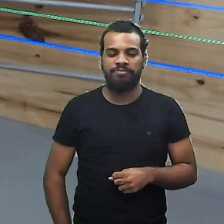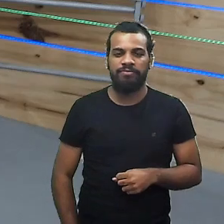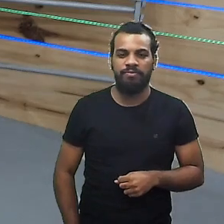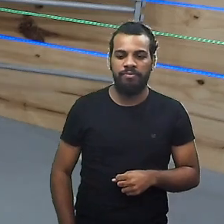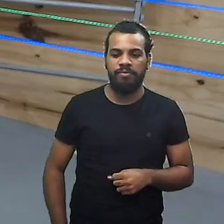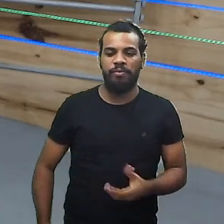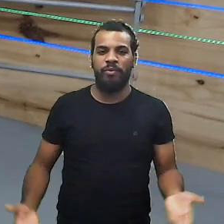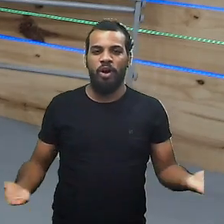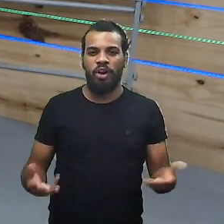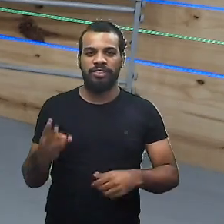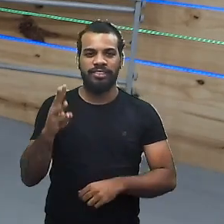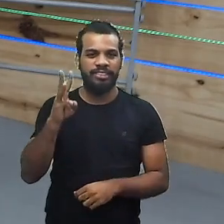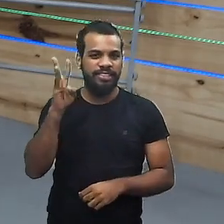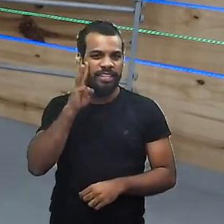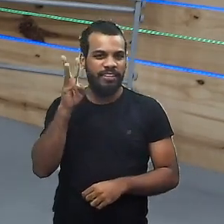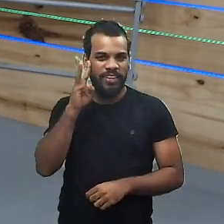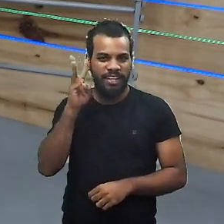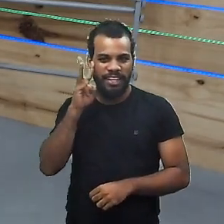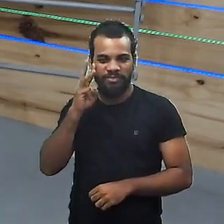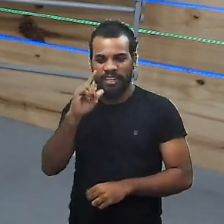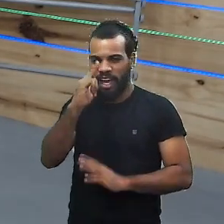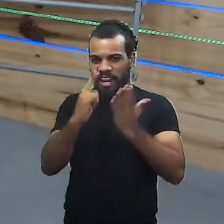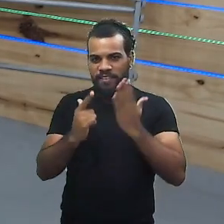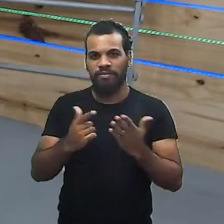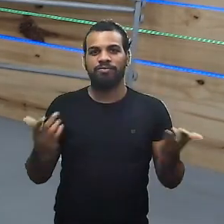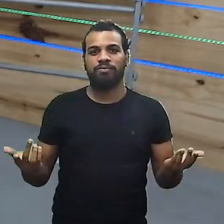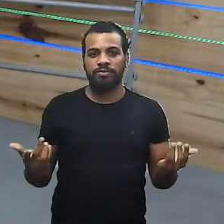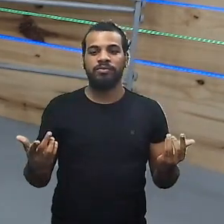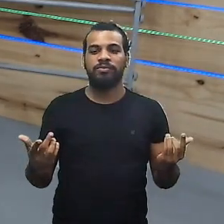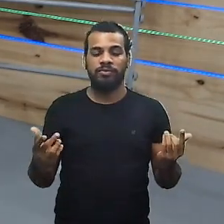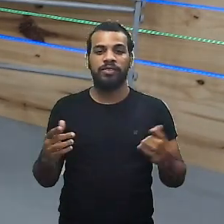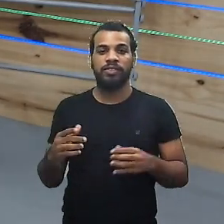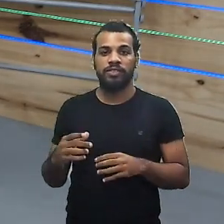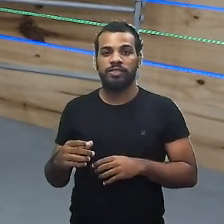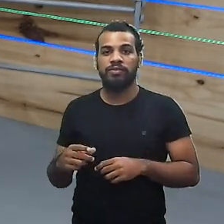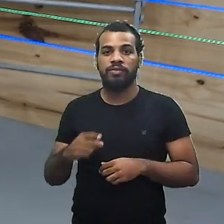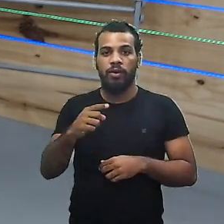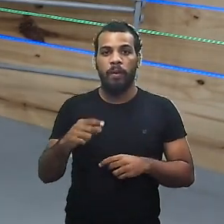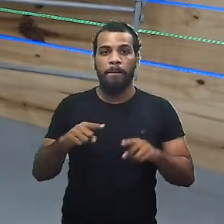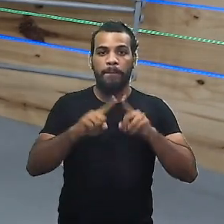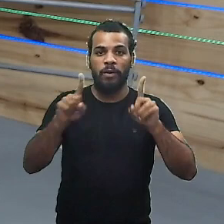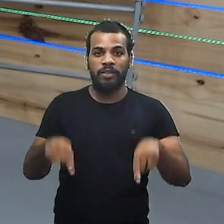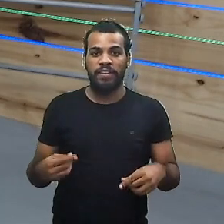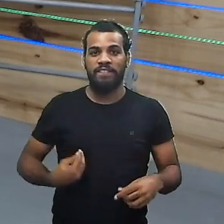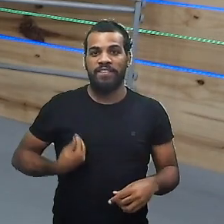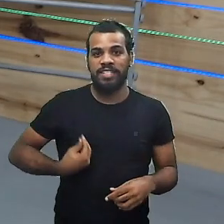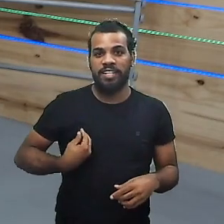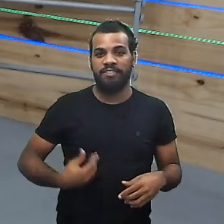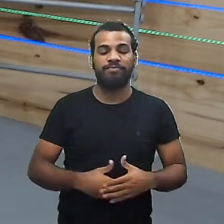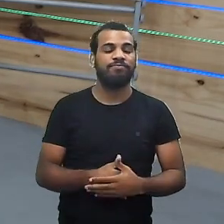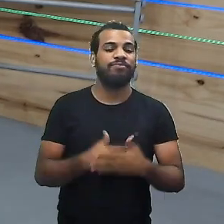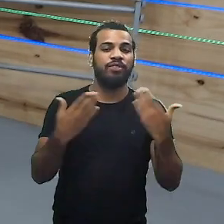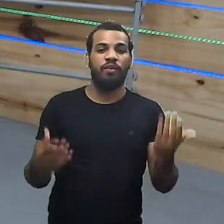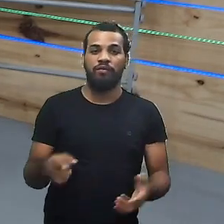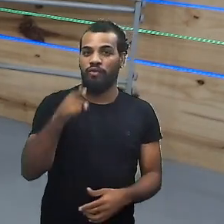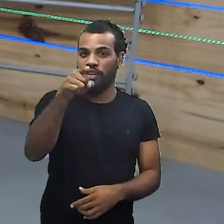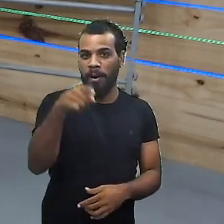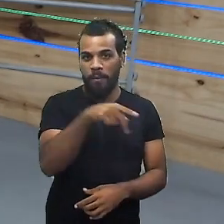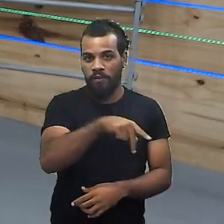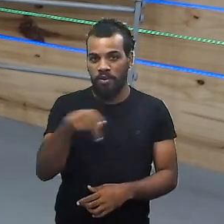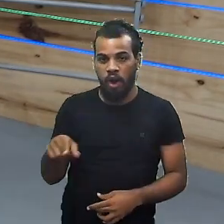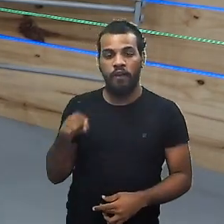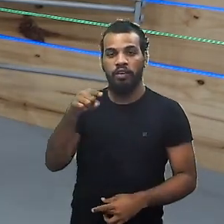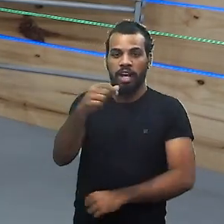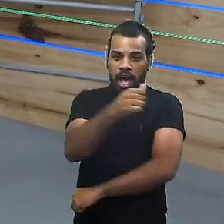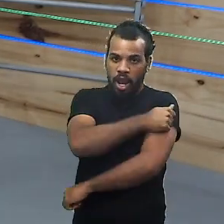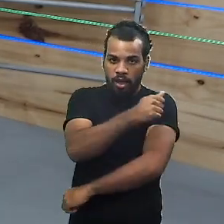de carnaval, nós não estamos na folia, estamos aqui para investir no teu projeto de vida. Então você, professor, você